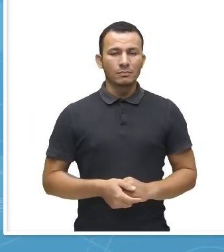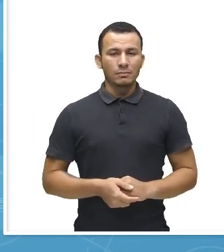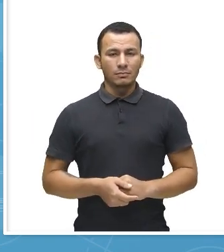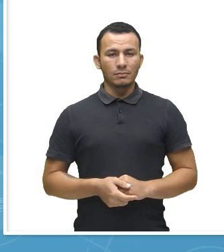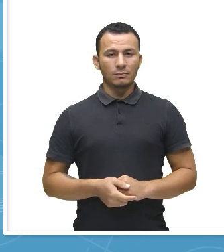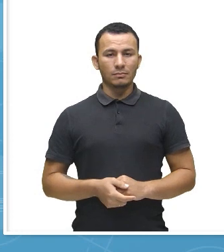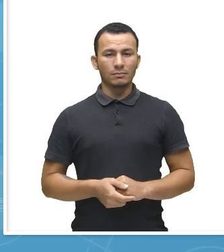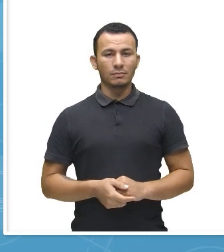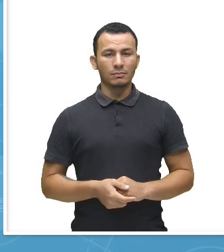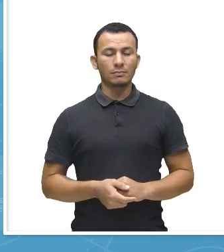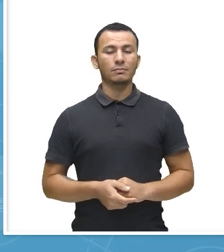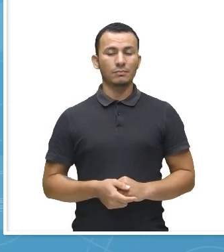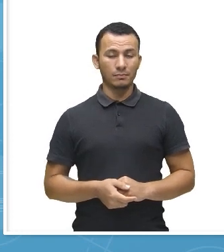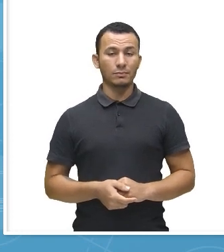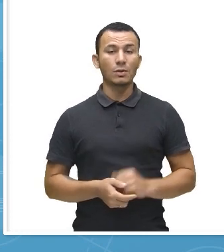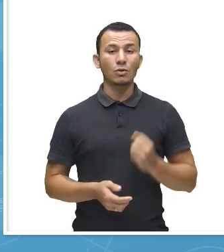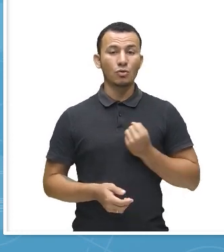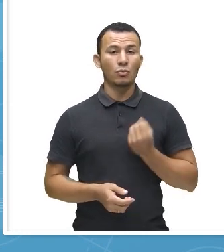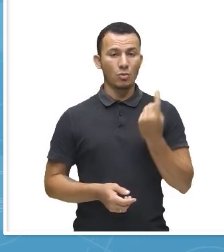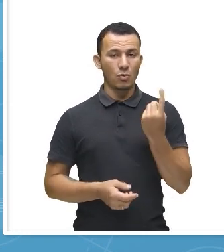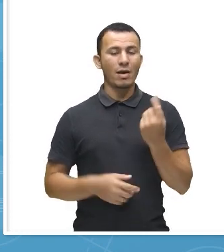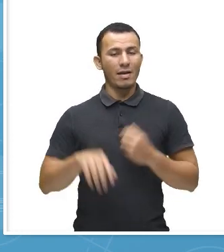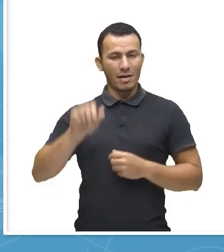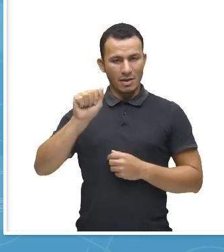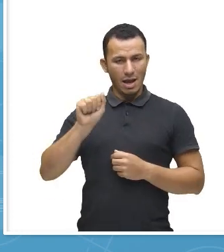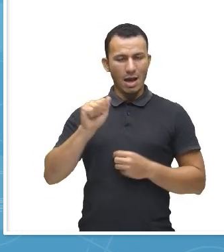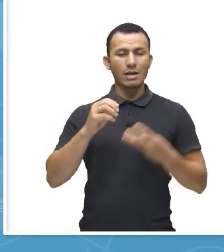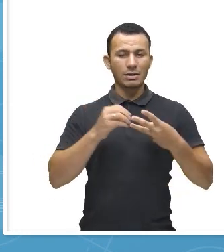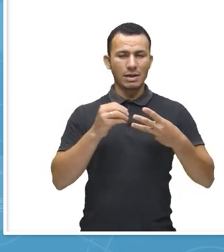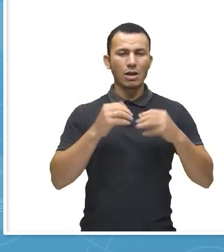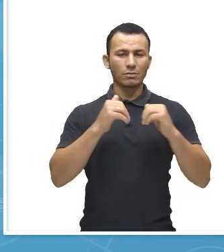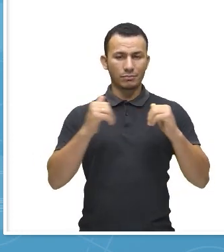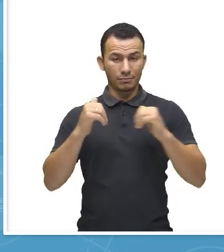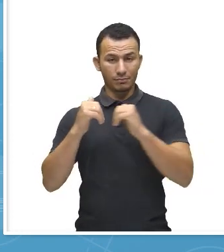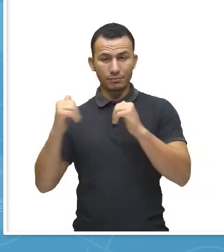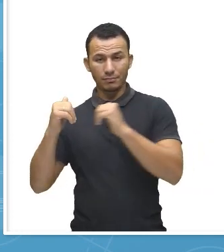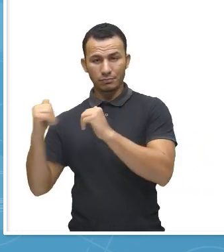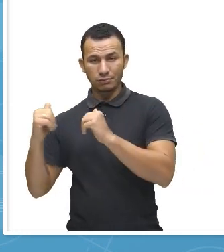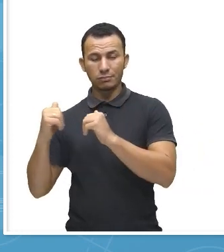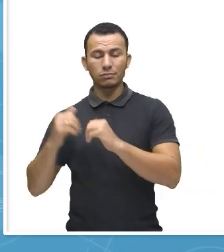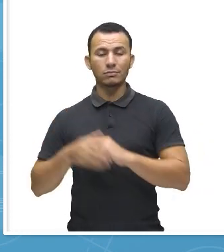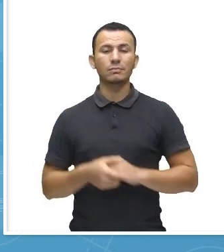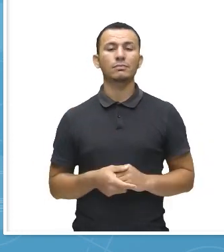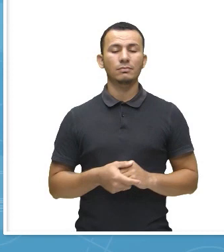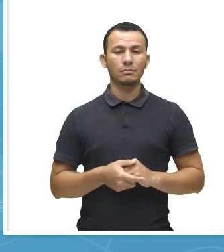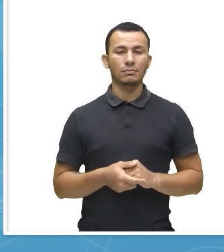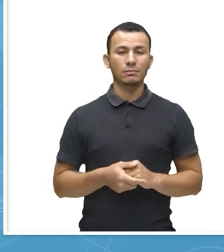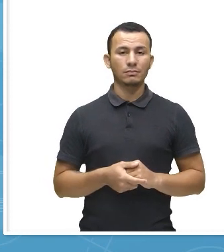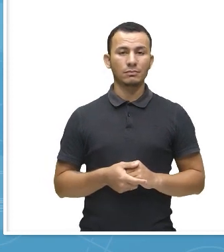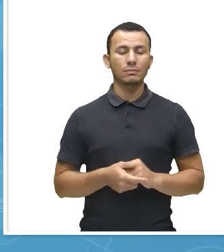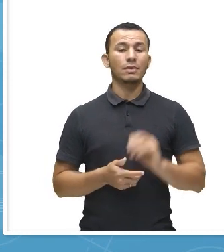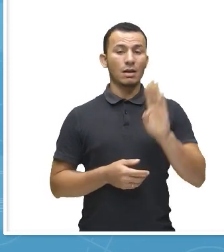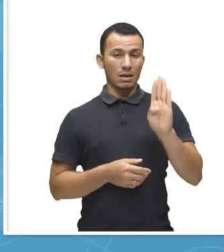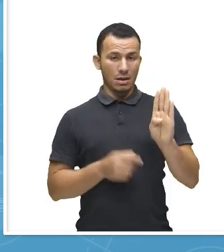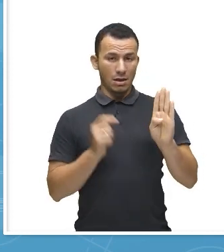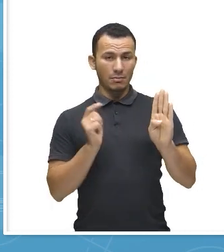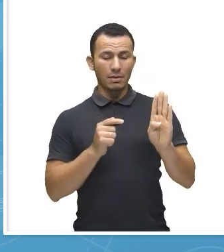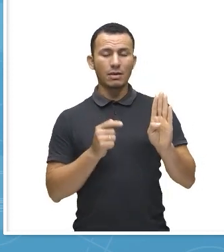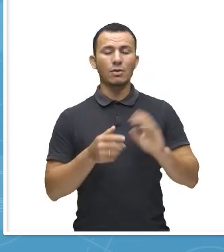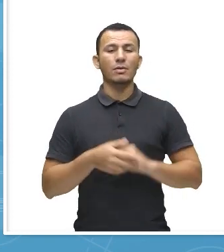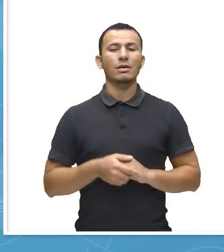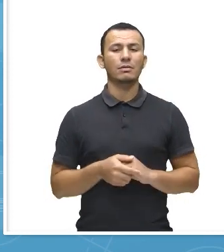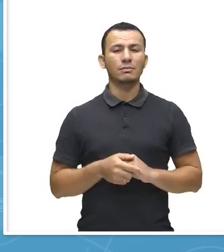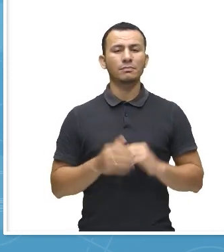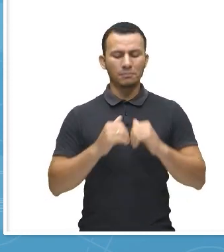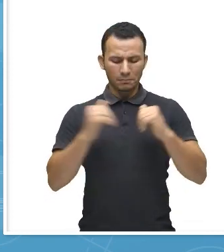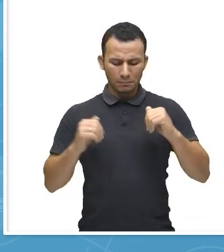da letra A, né, que são separadas, as células vão ser separadas. A letra B, no caso, ela vai ser